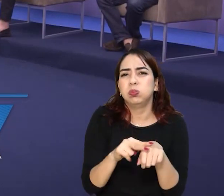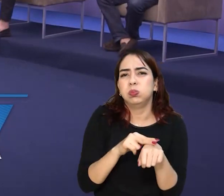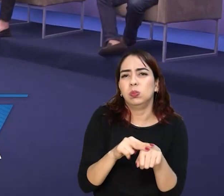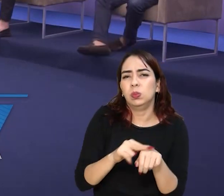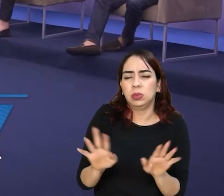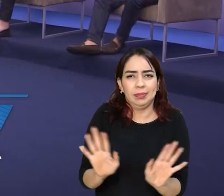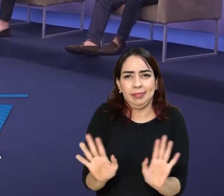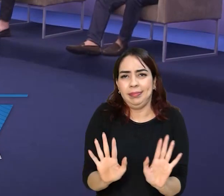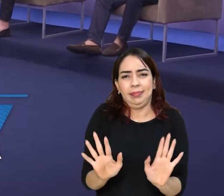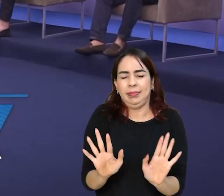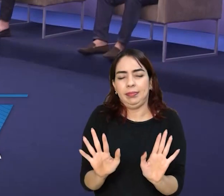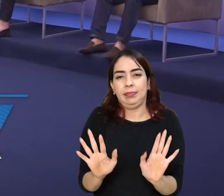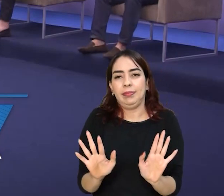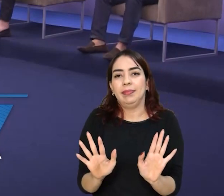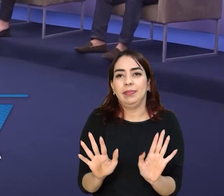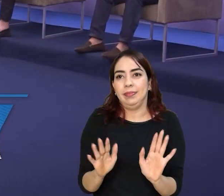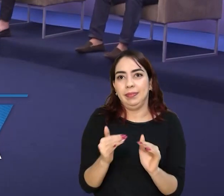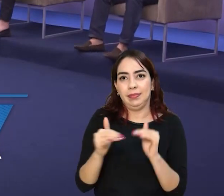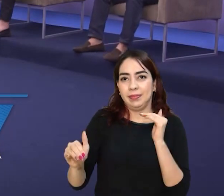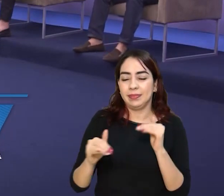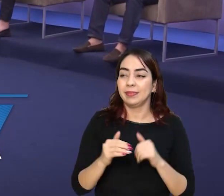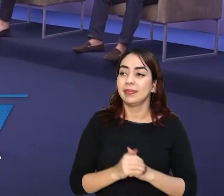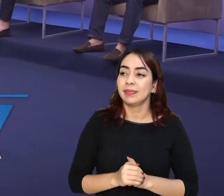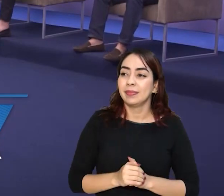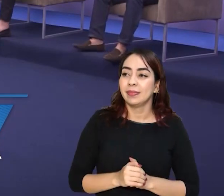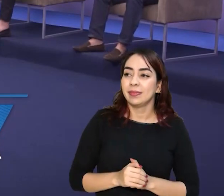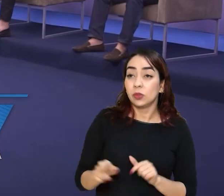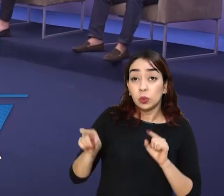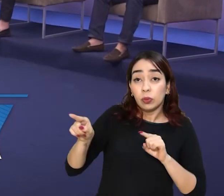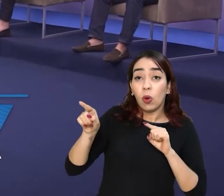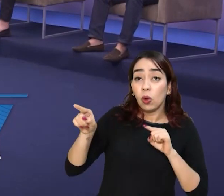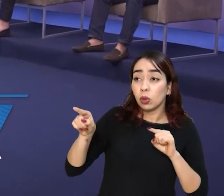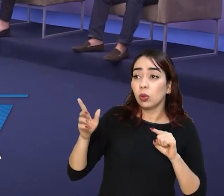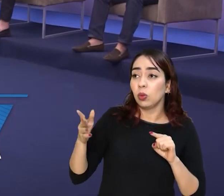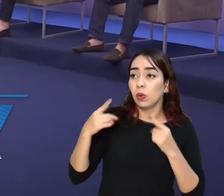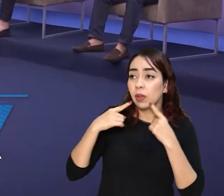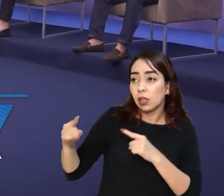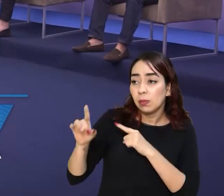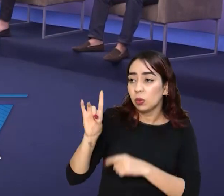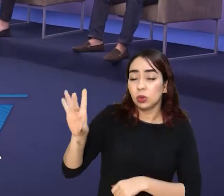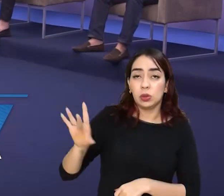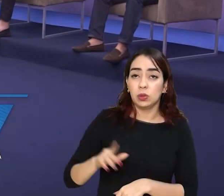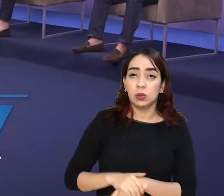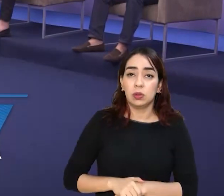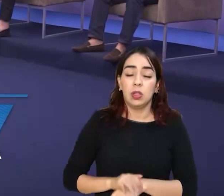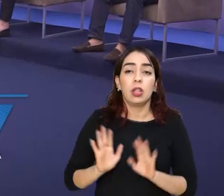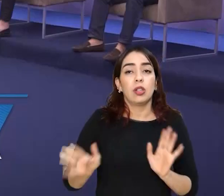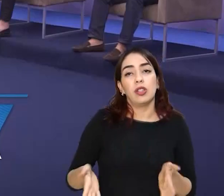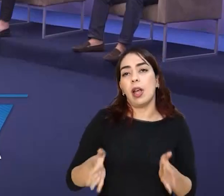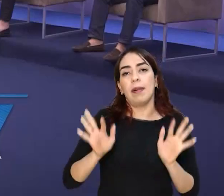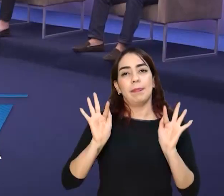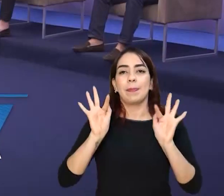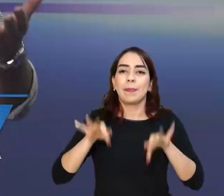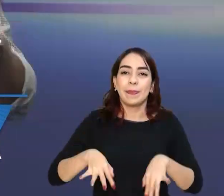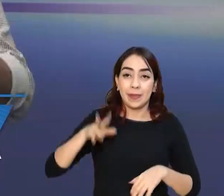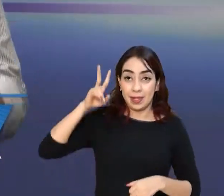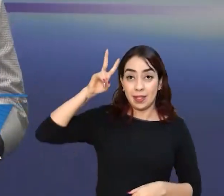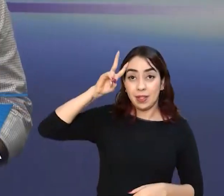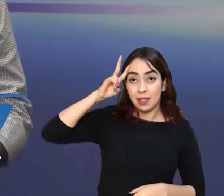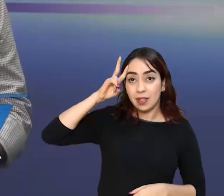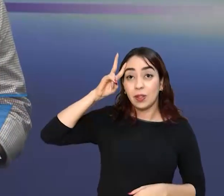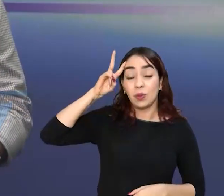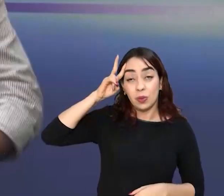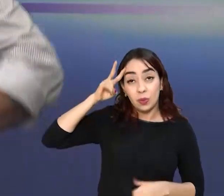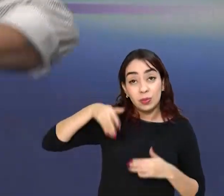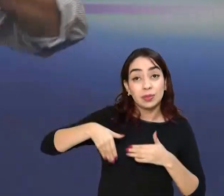tu. E o problema recorrente aqui é que o tempo passou e a gente continua conversando. Então, passou o tempo, vamos encerrar segunda-feira. Se Deus quiser, estaremos